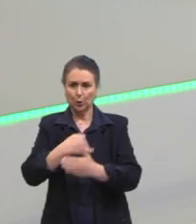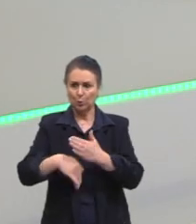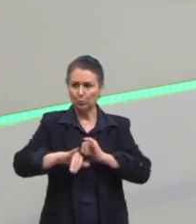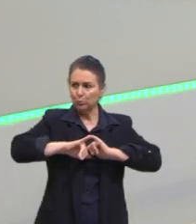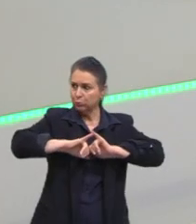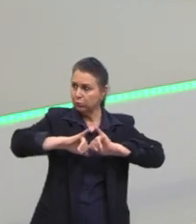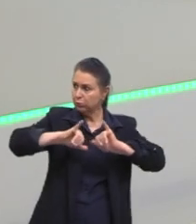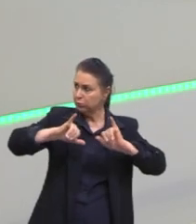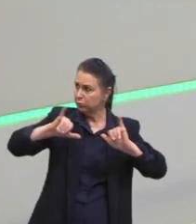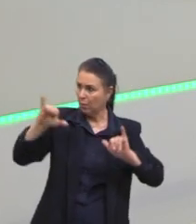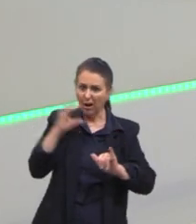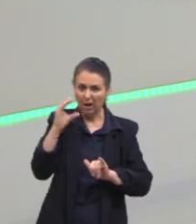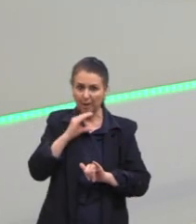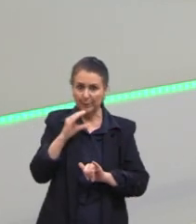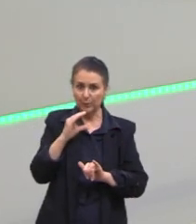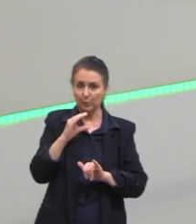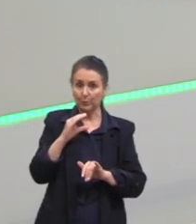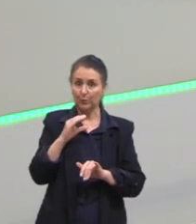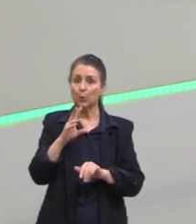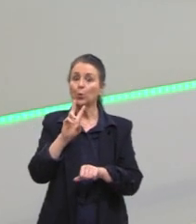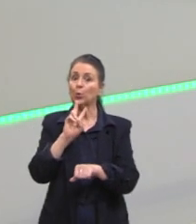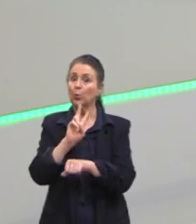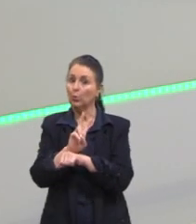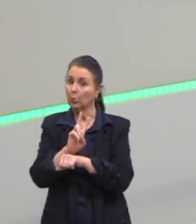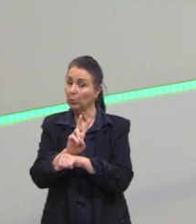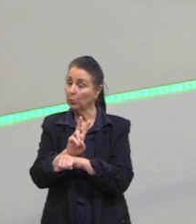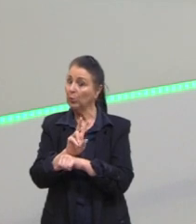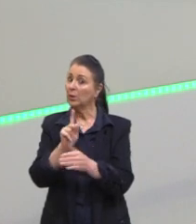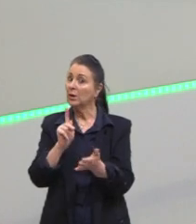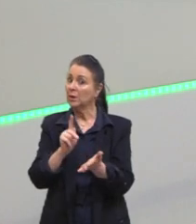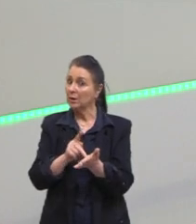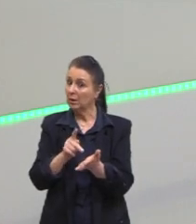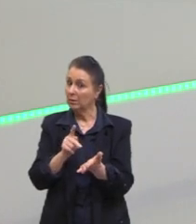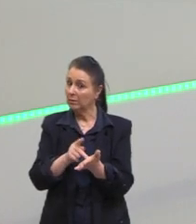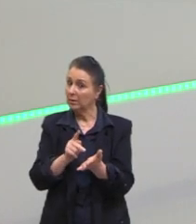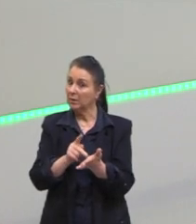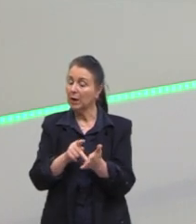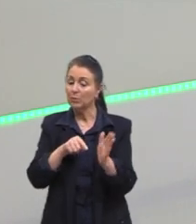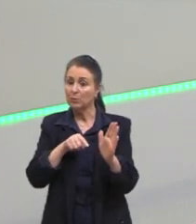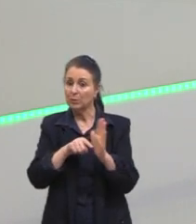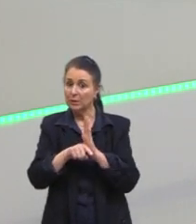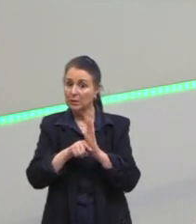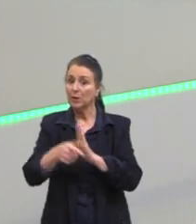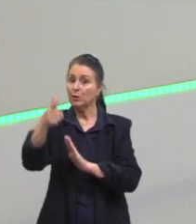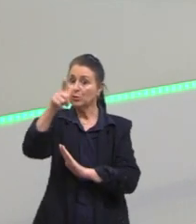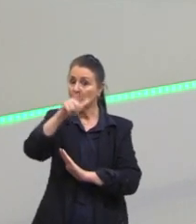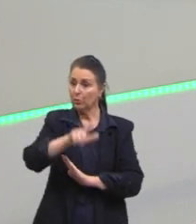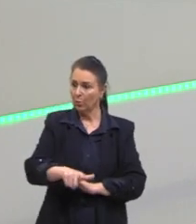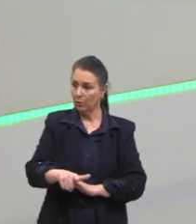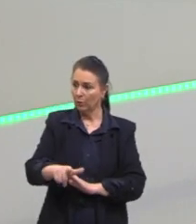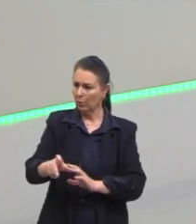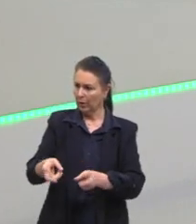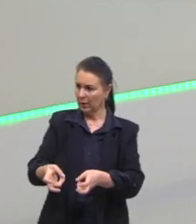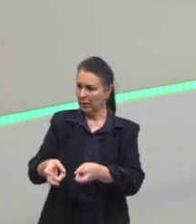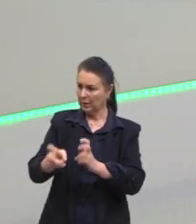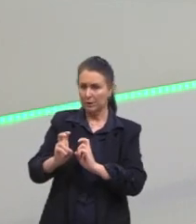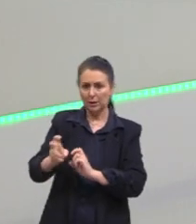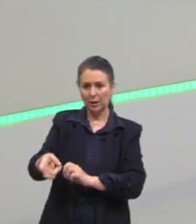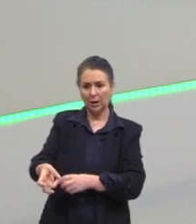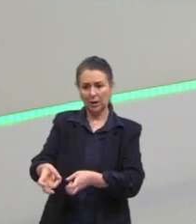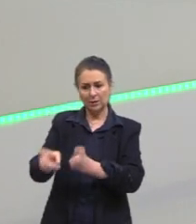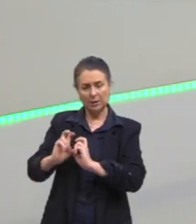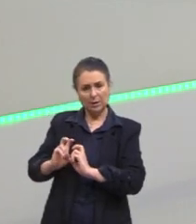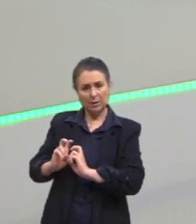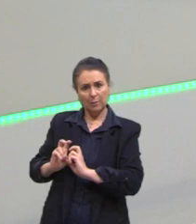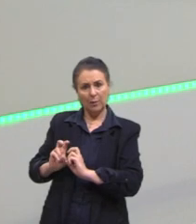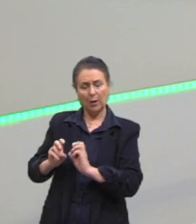uma tendência muito grande a não ser verídico. Então, volta lá no primeiro passo. Recebeu uma mensagem que tu viu que passou para todo